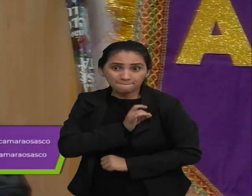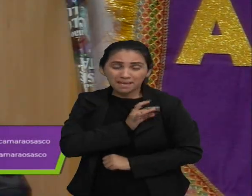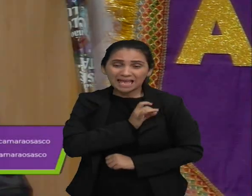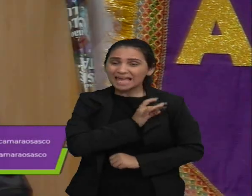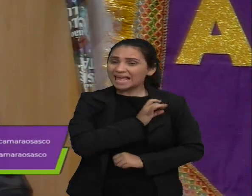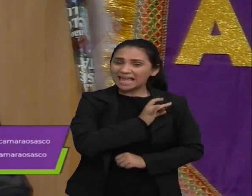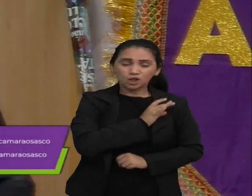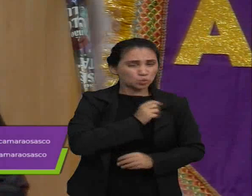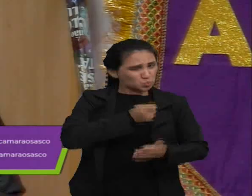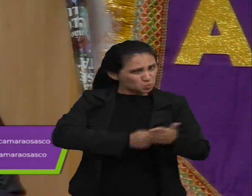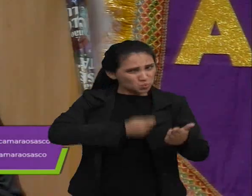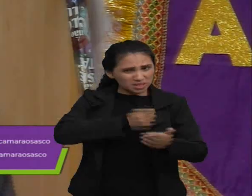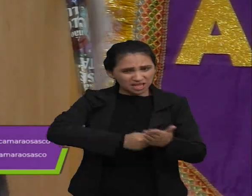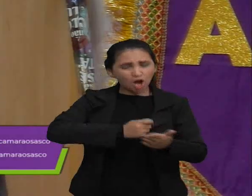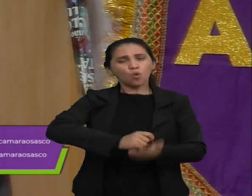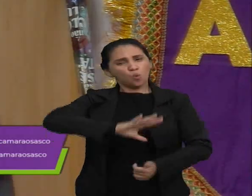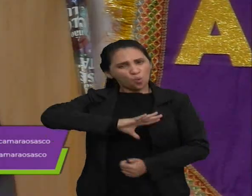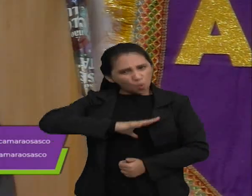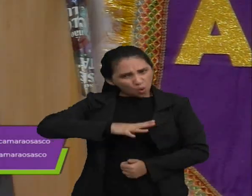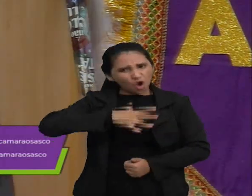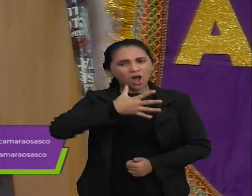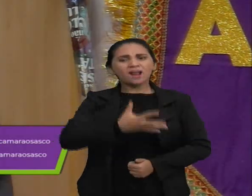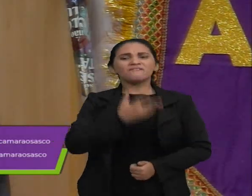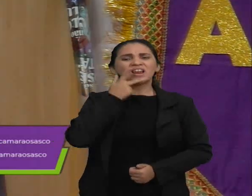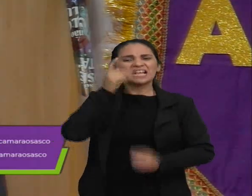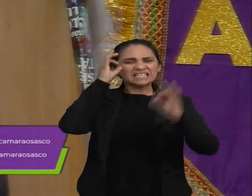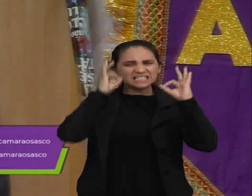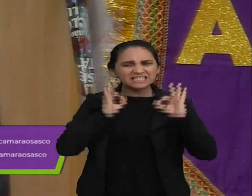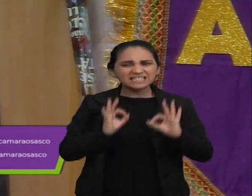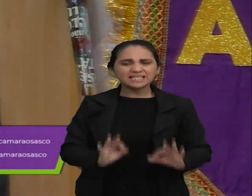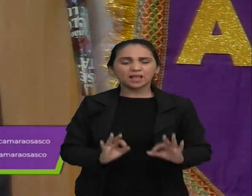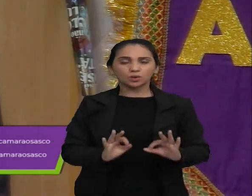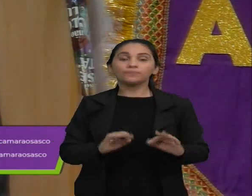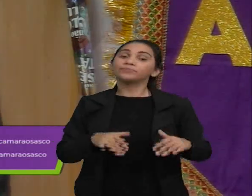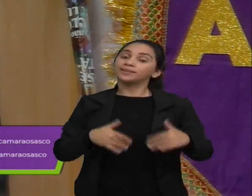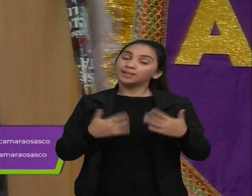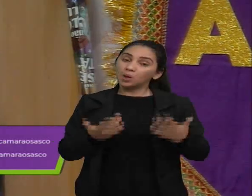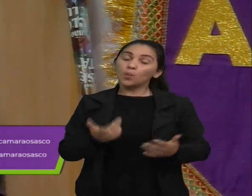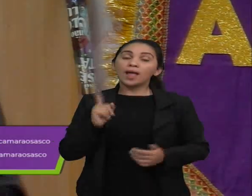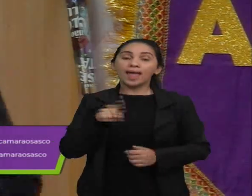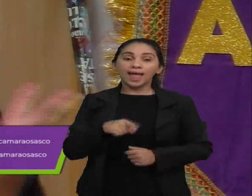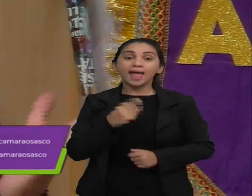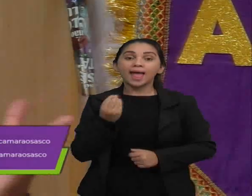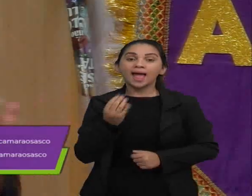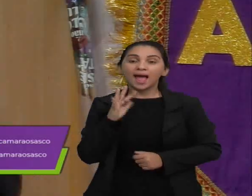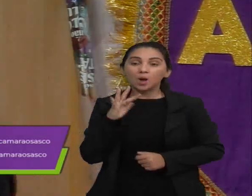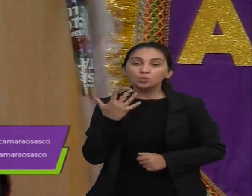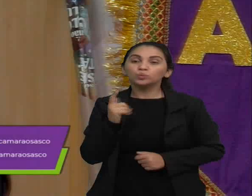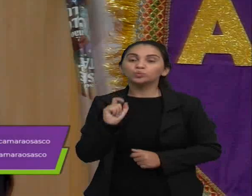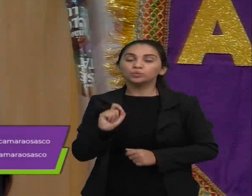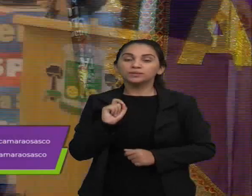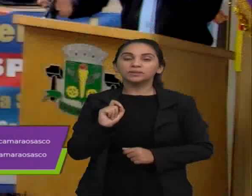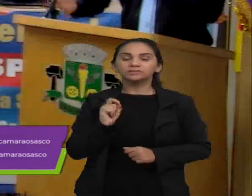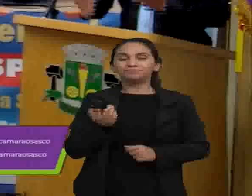lutar nós temos coragem para dizer o que é certo e isso é uma situação muito